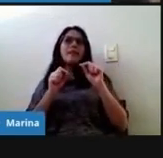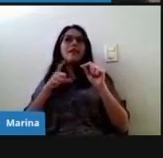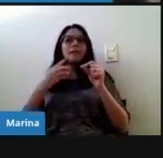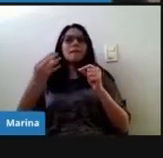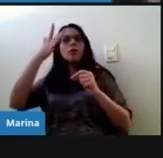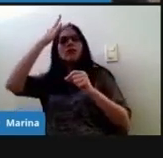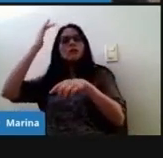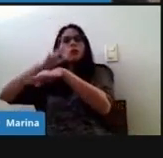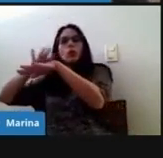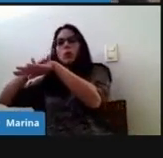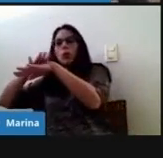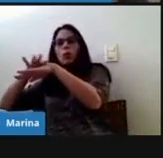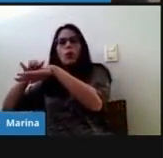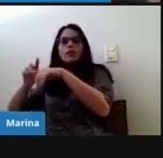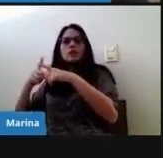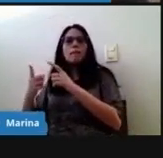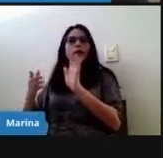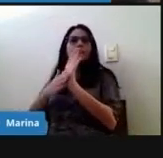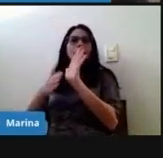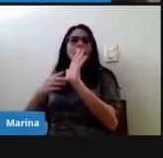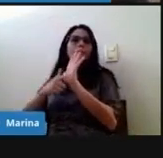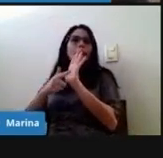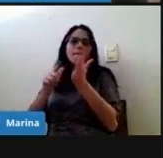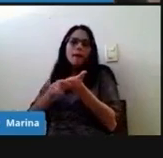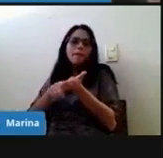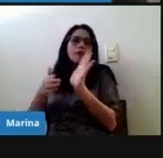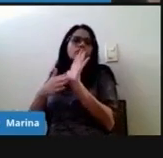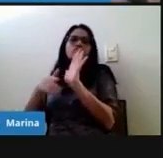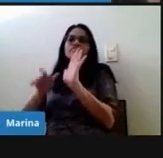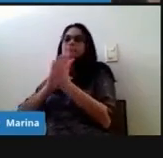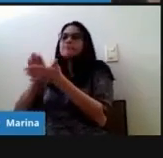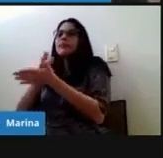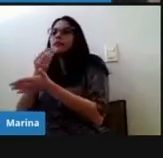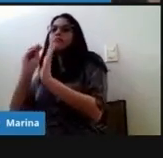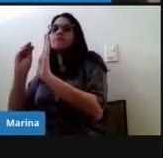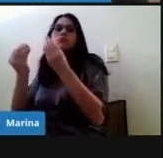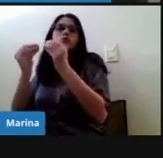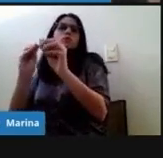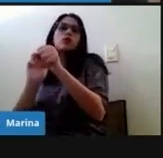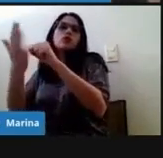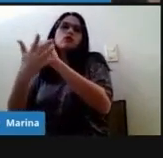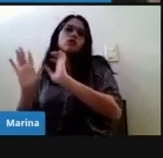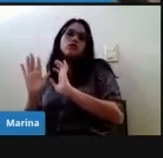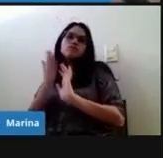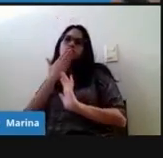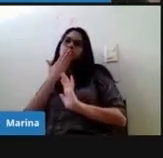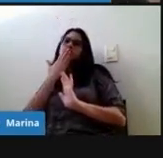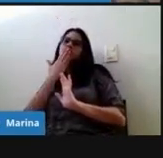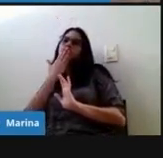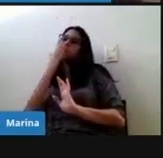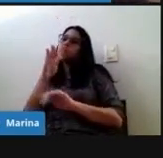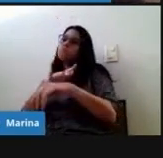ou de manifestações clínicas compatíveis com a Covid, que não estavam entrando nas estatísticas. Dessa forma, né,